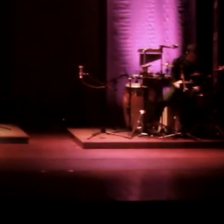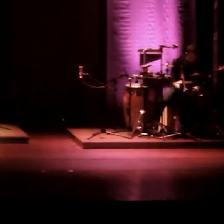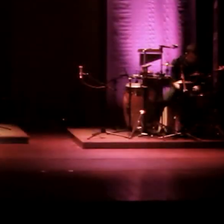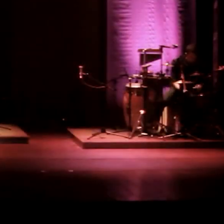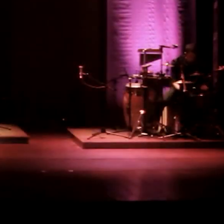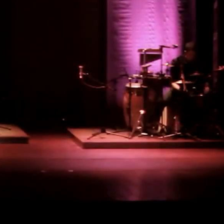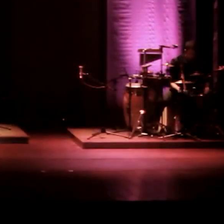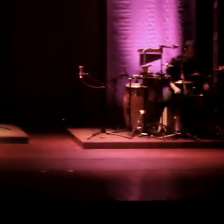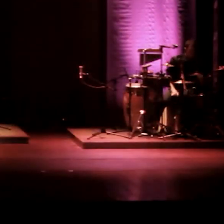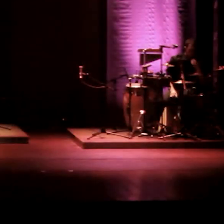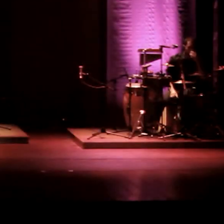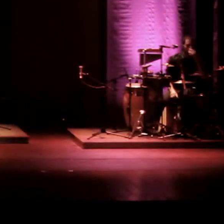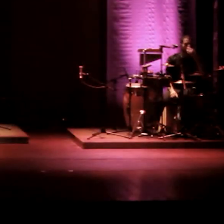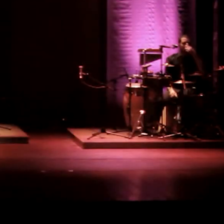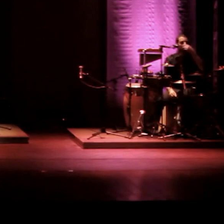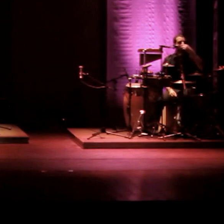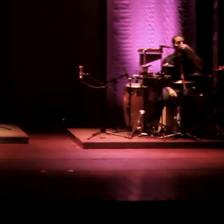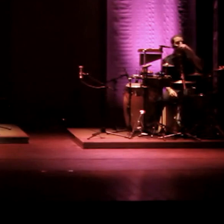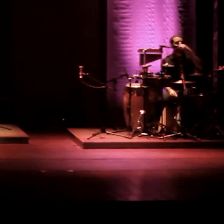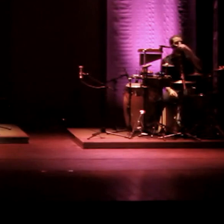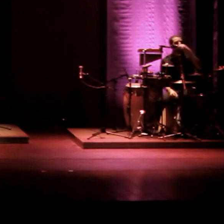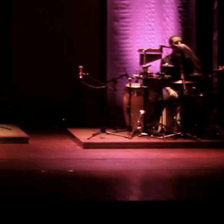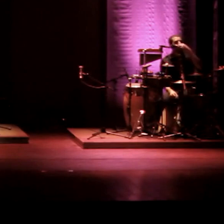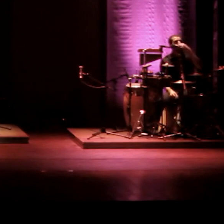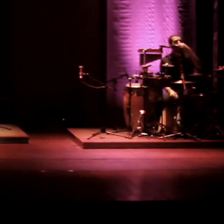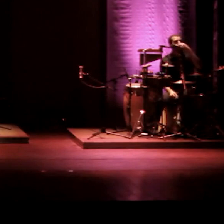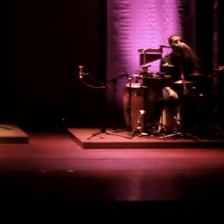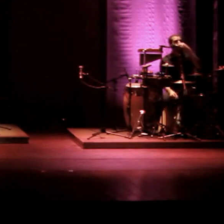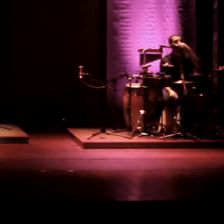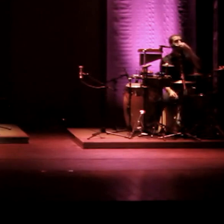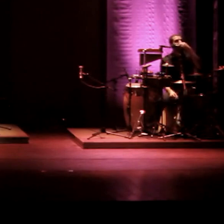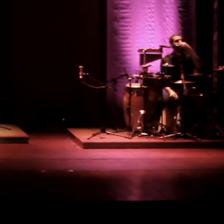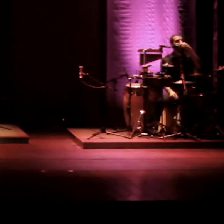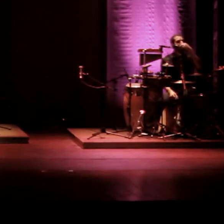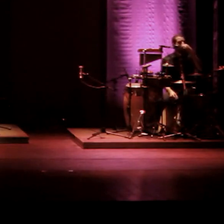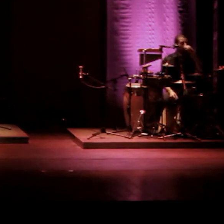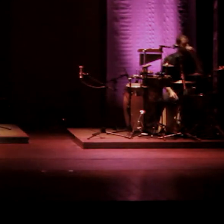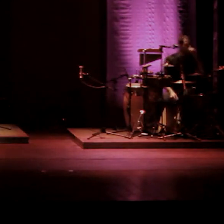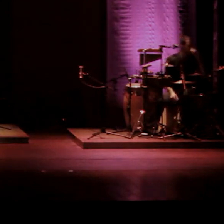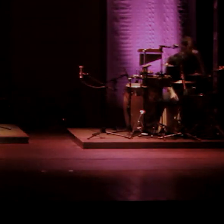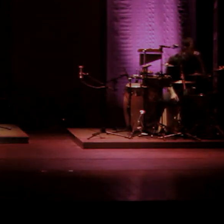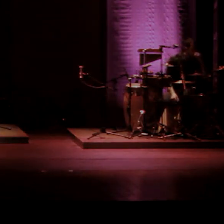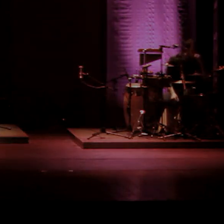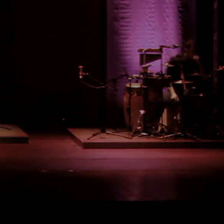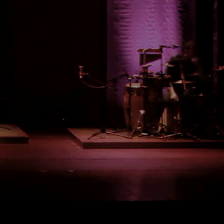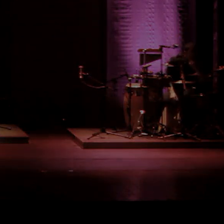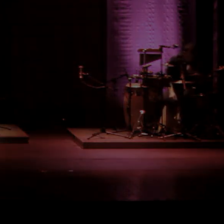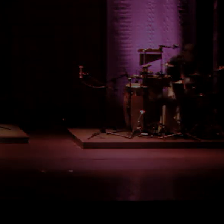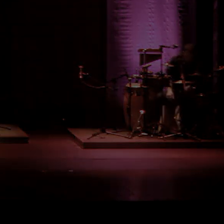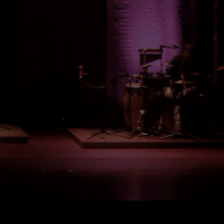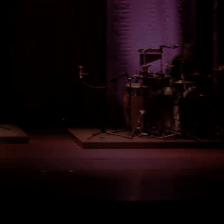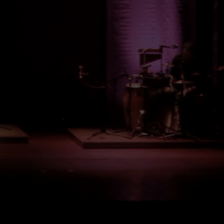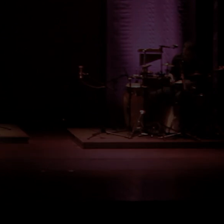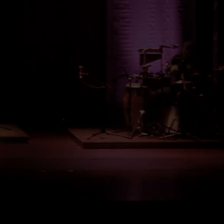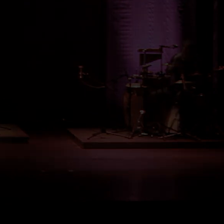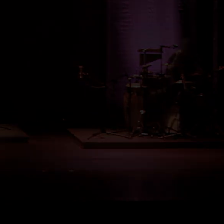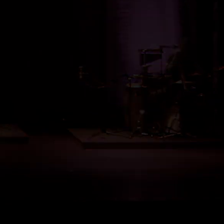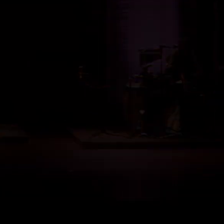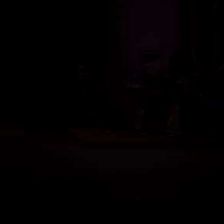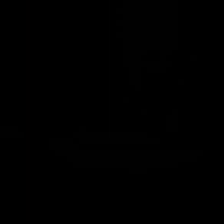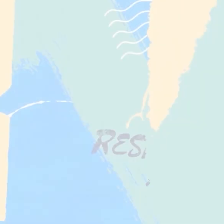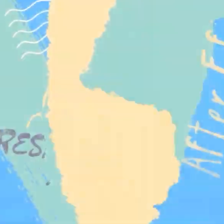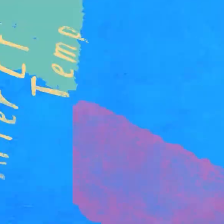Conhecer as manhãs e as manhãs, o sabor das massas e das maçãs.